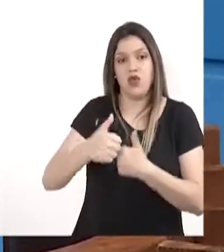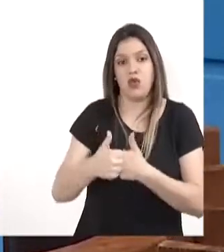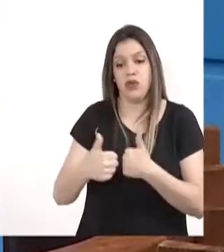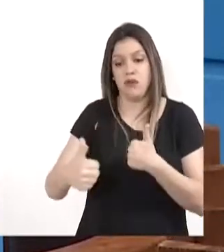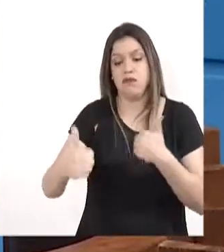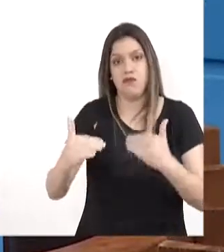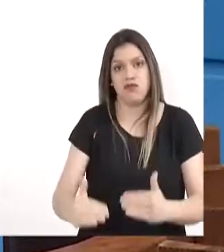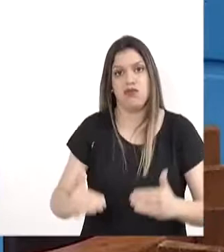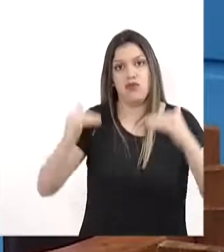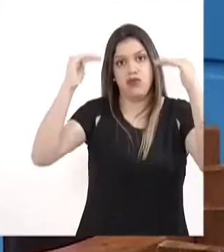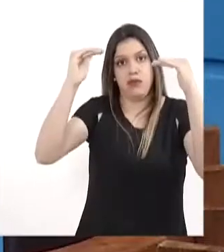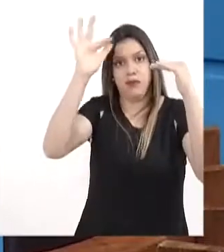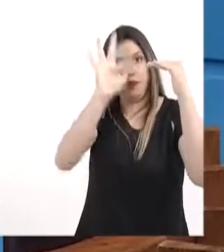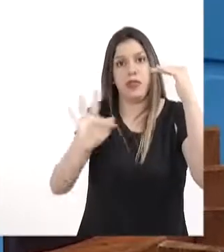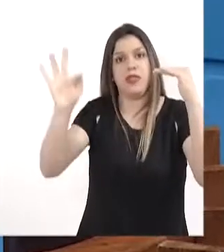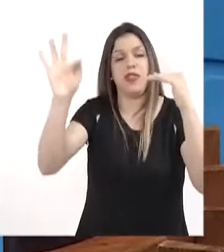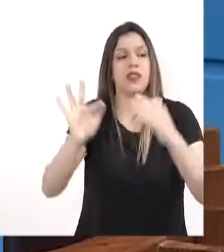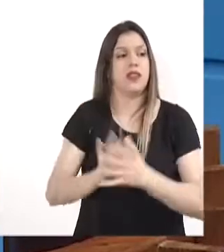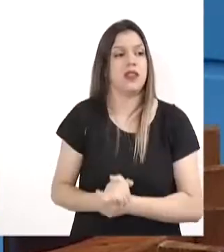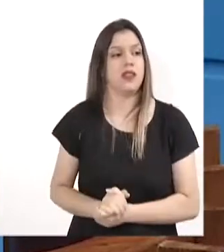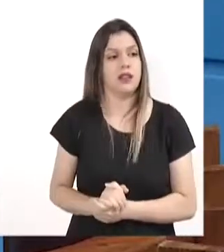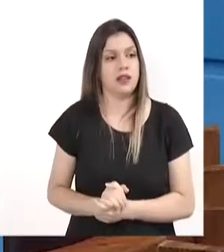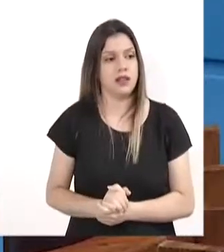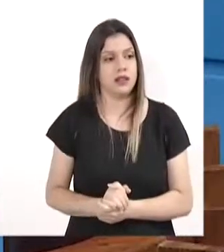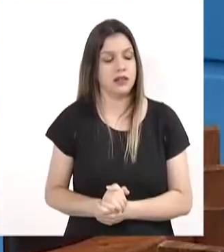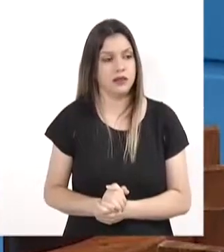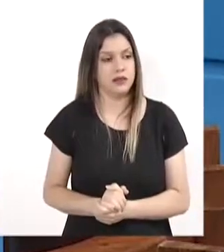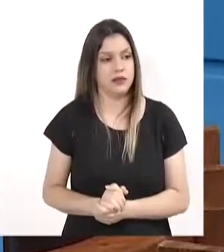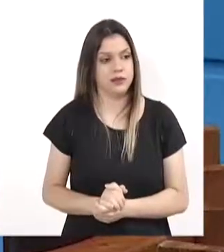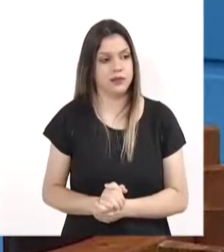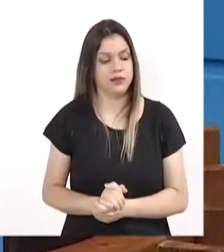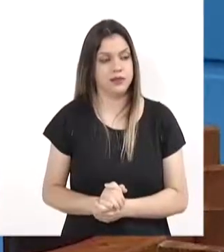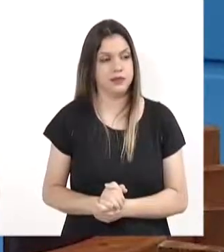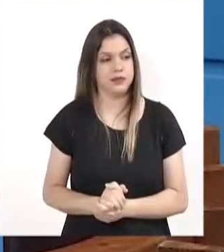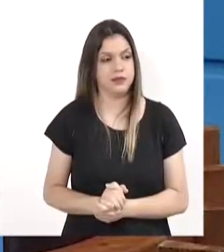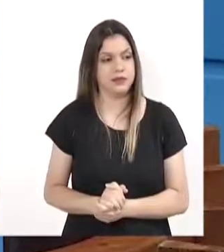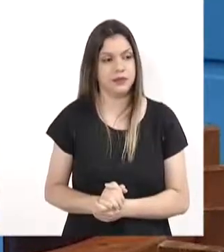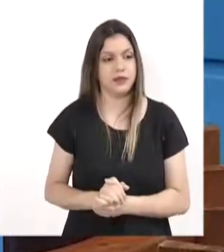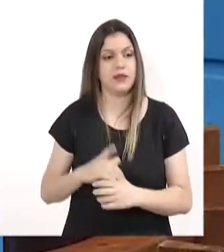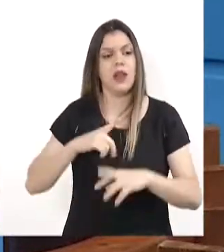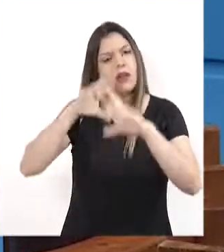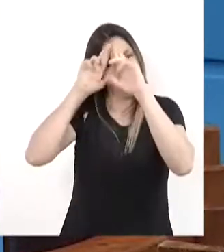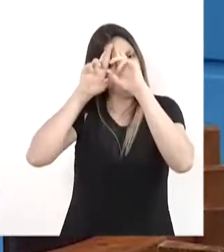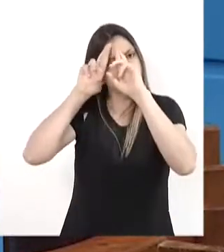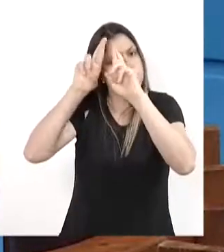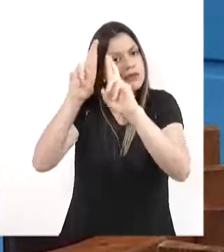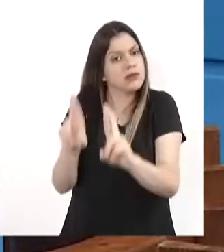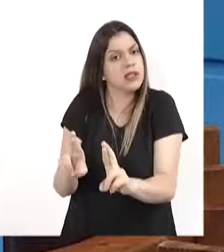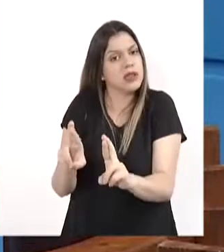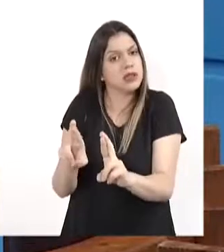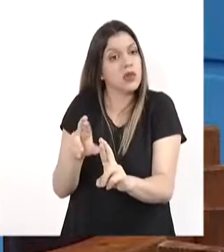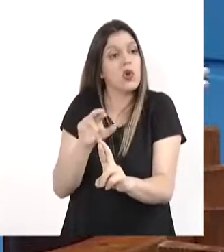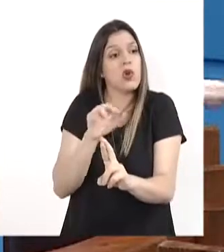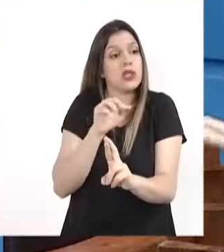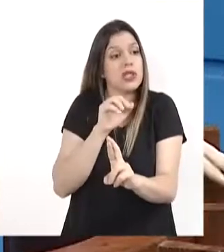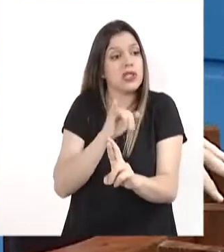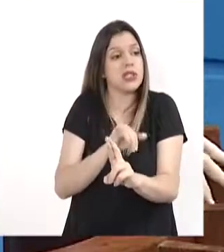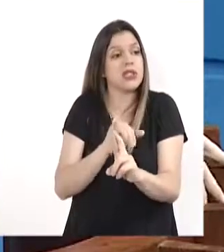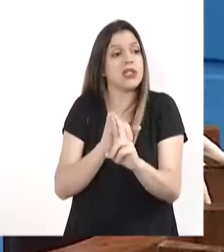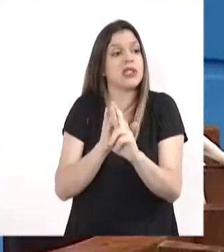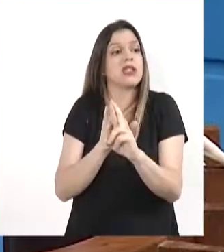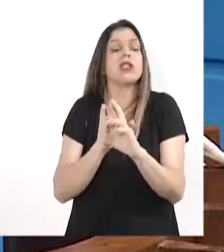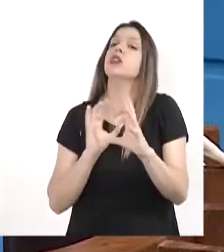Tribunal Federal. Se tem, deputado Barbosinha, com todo respeito, se é uma coisa unânime